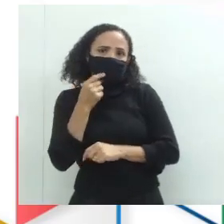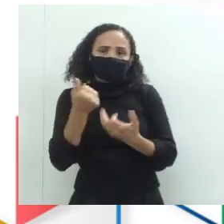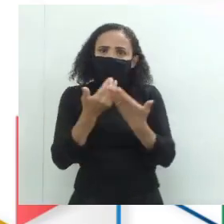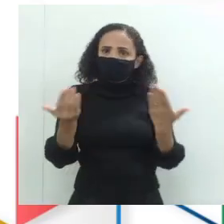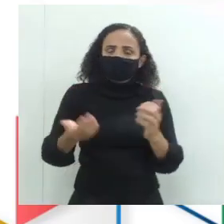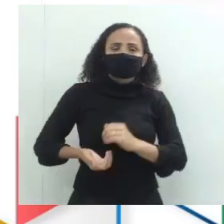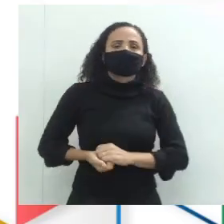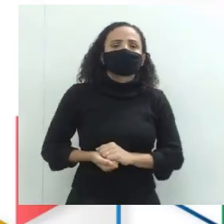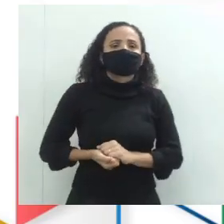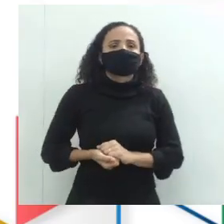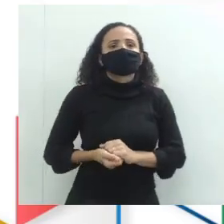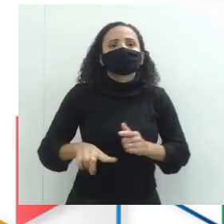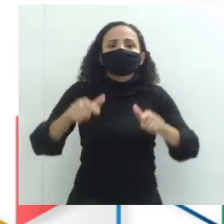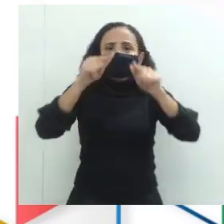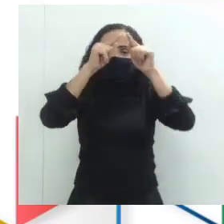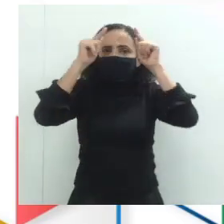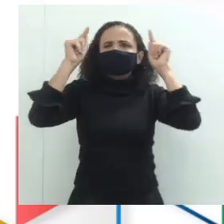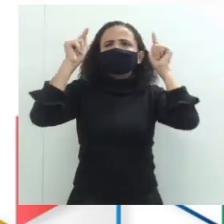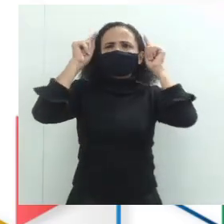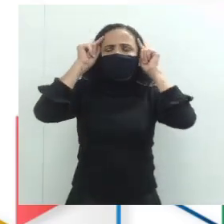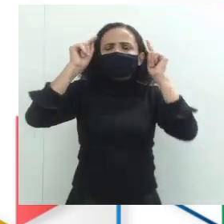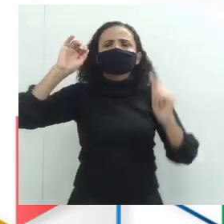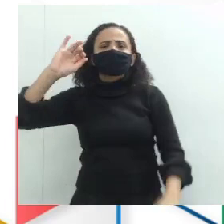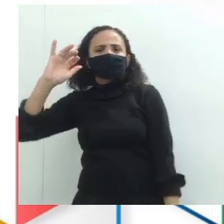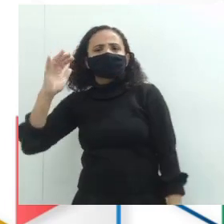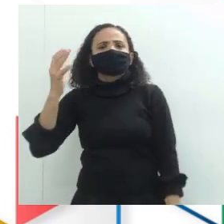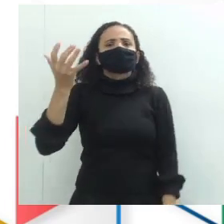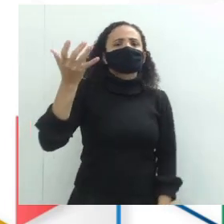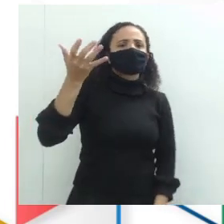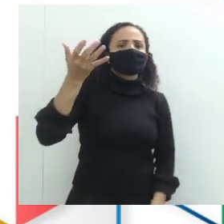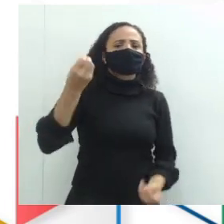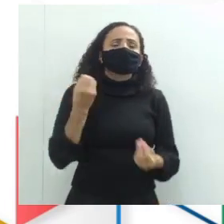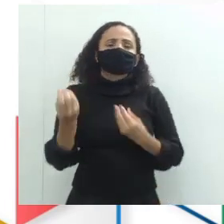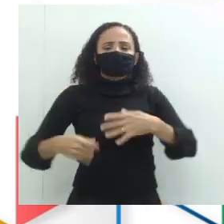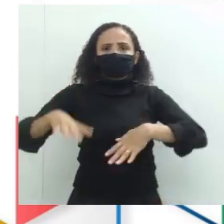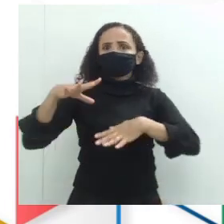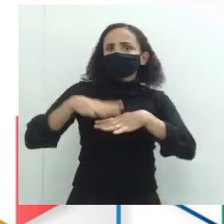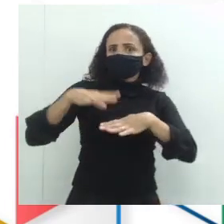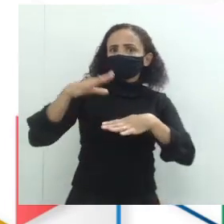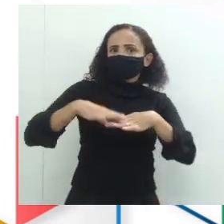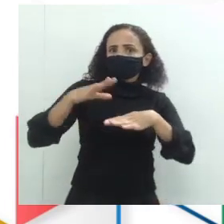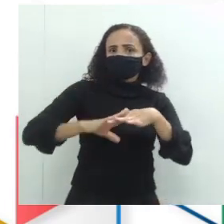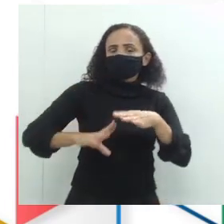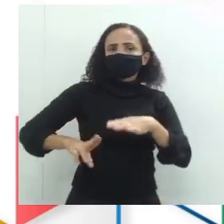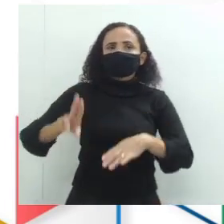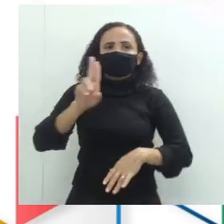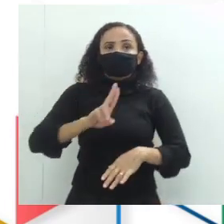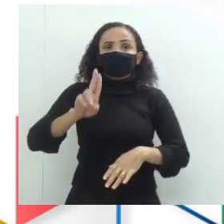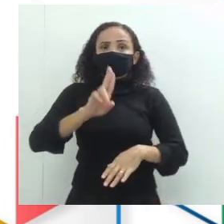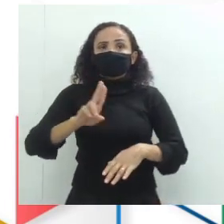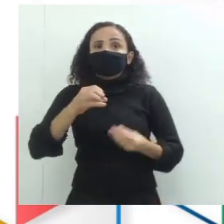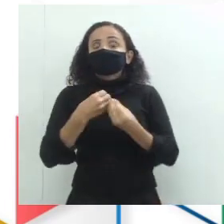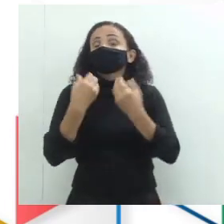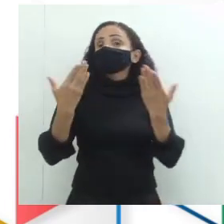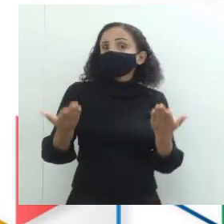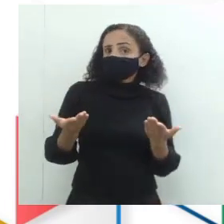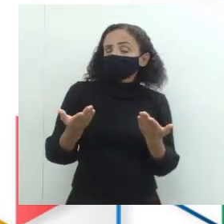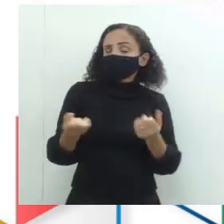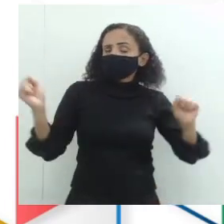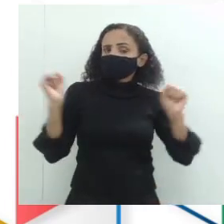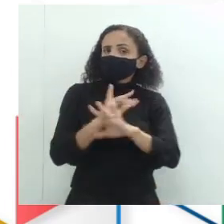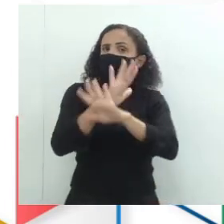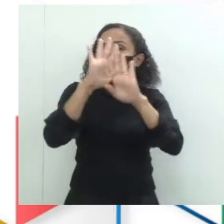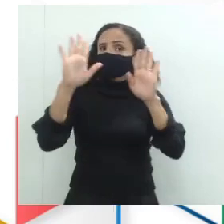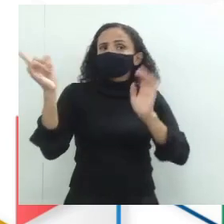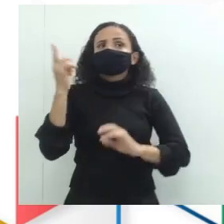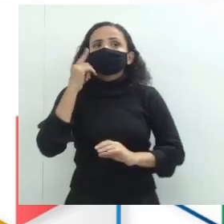bom? Os gregos resolviam, por exemplo, equações usando geometria. Esses já estão bem claros aí no